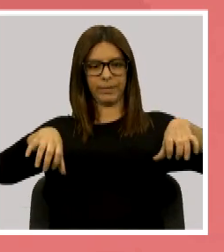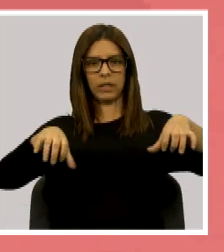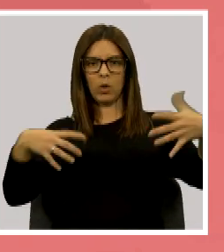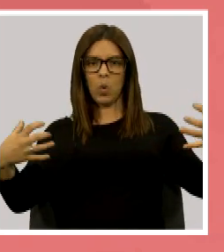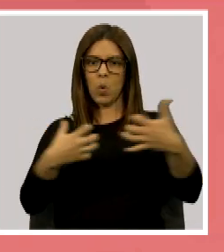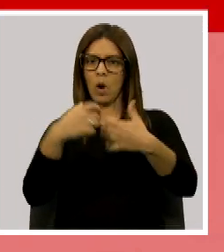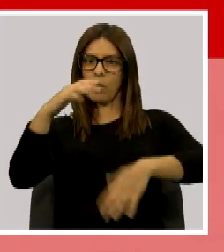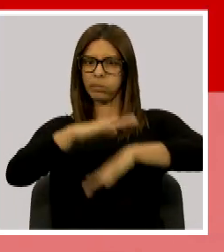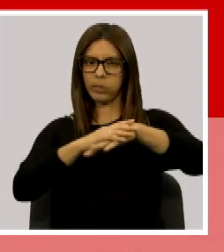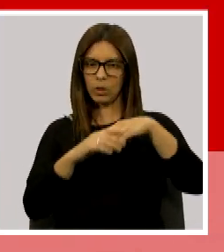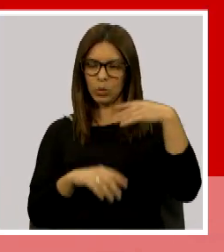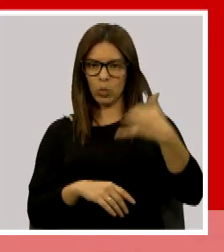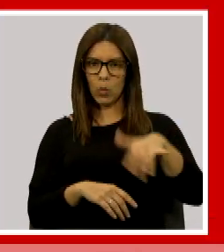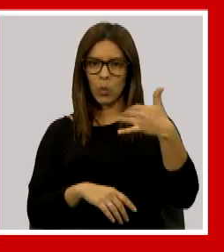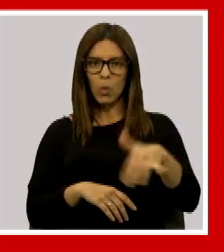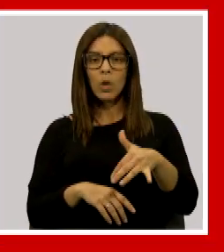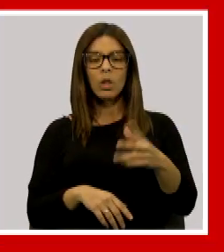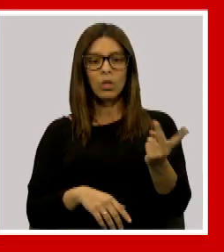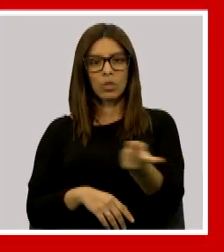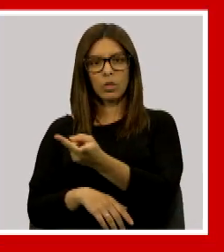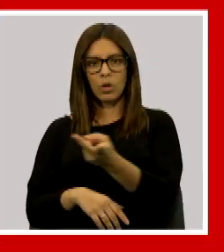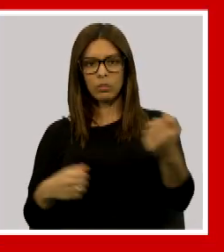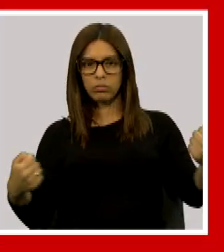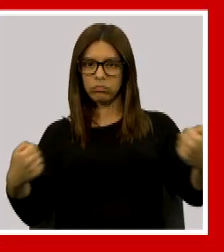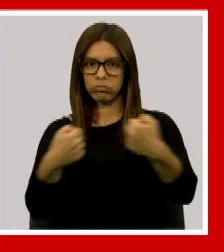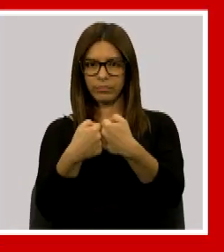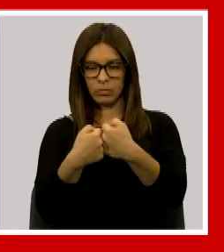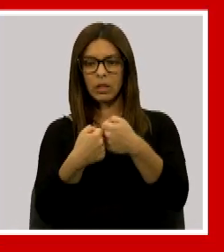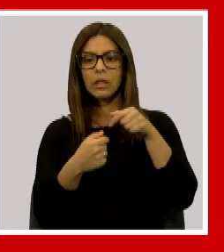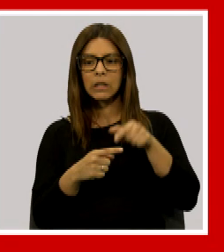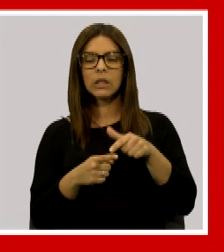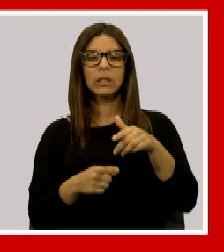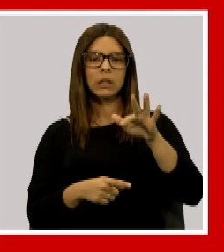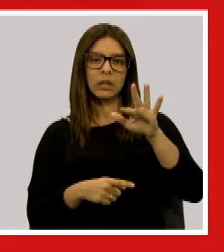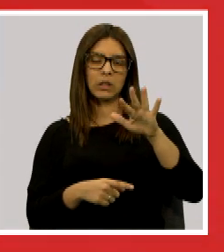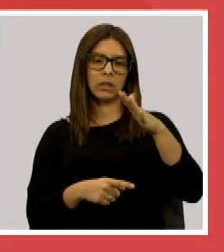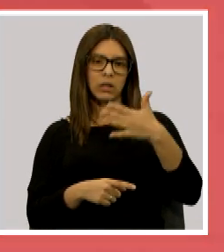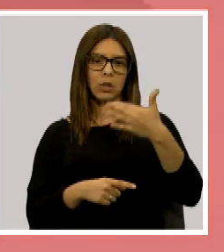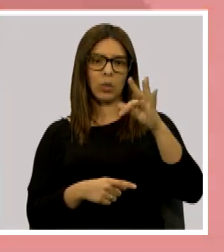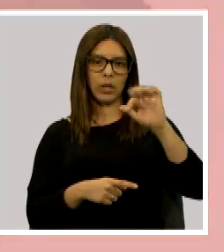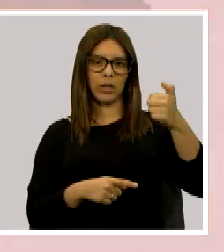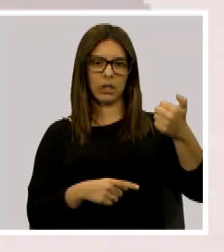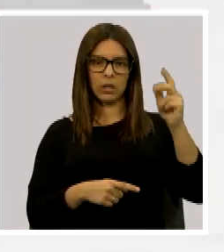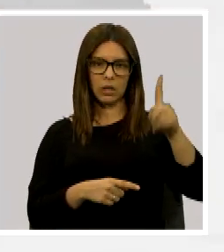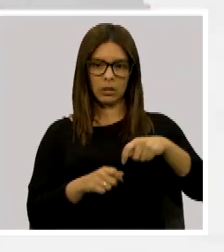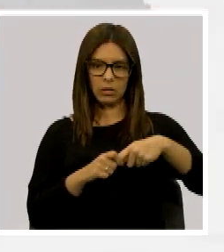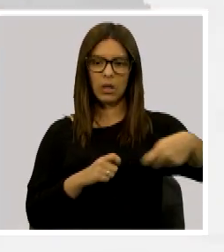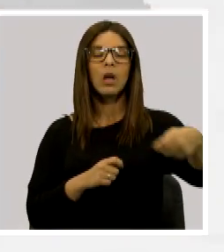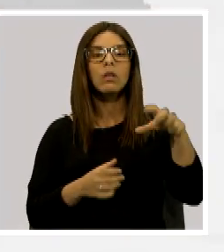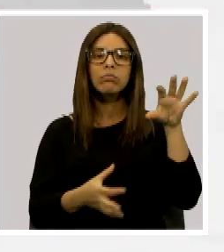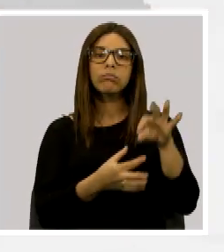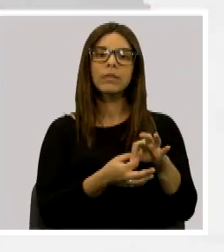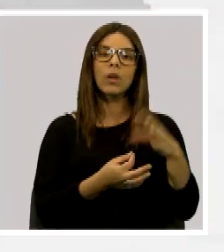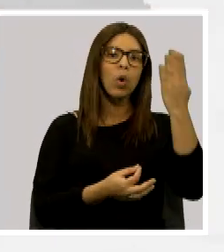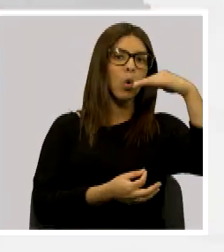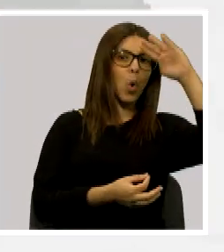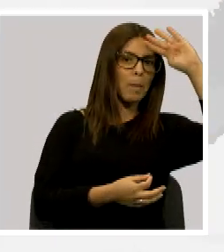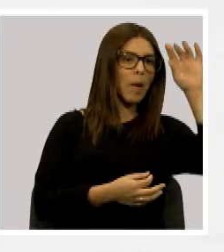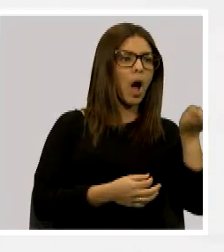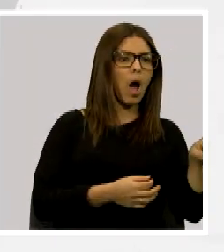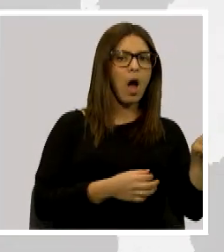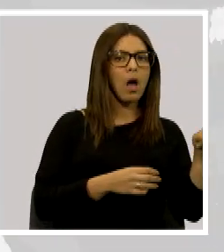não foi a primeira opção. Num primeiro momento, Fidel Castro até ensaia uma tentativa de, não de ruptura, mas de redefinição